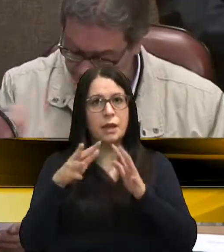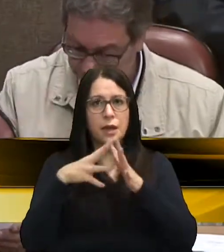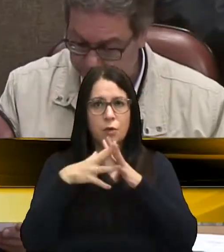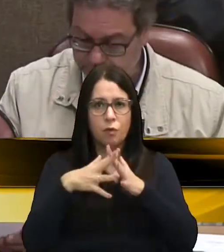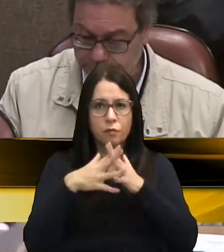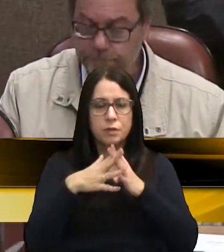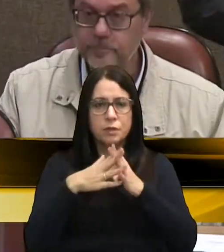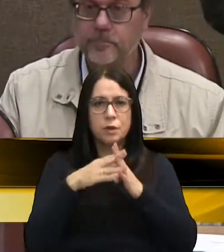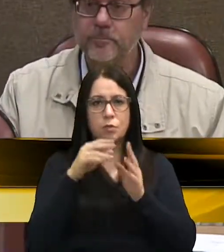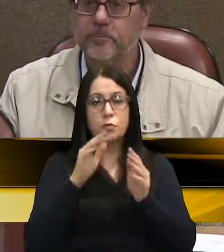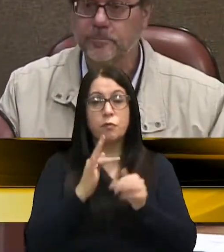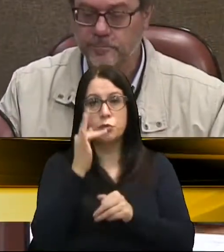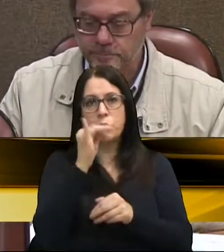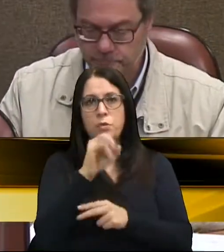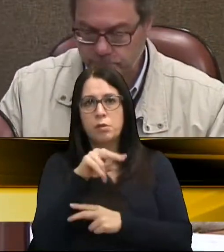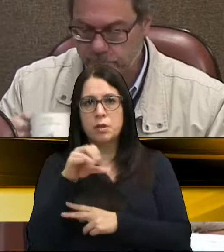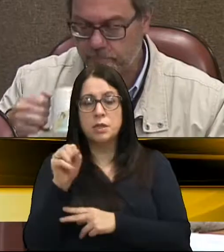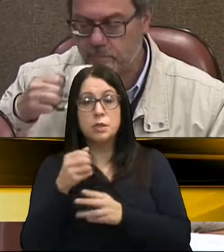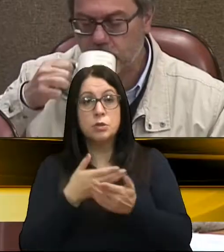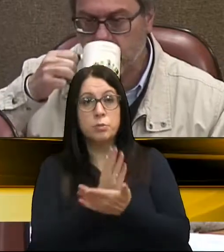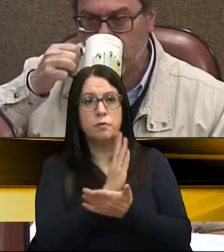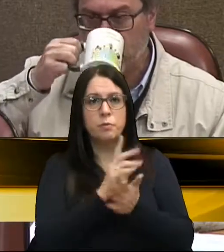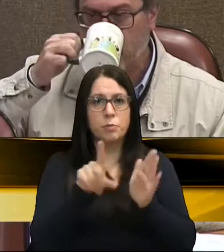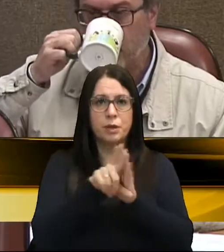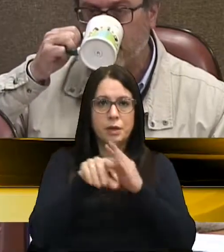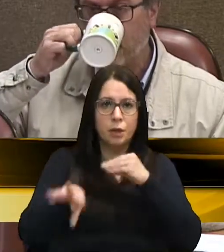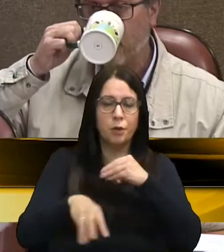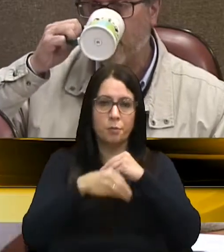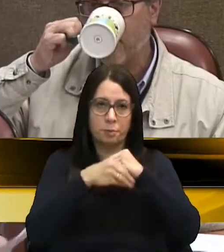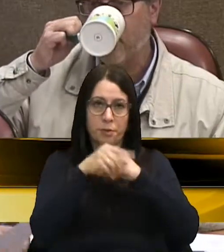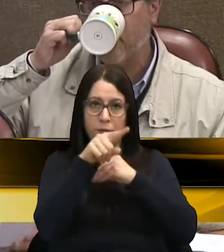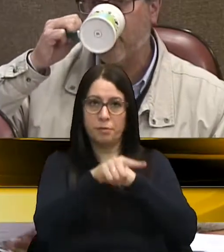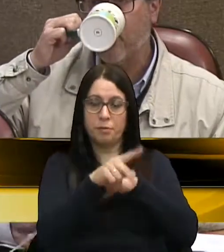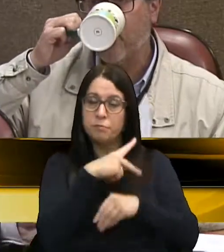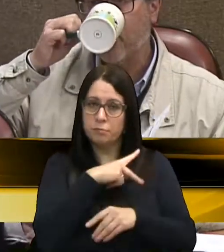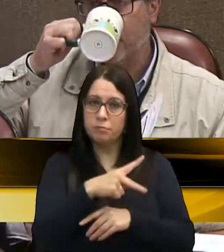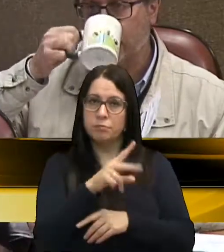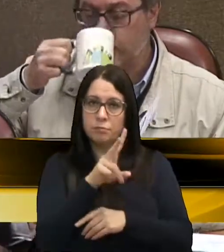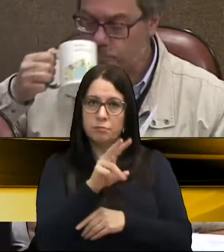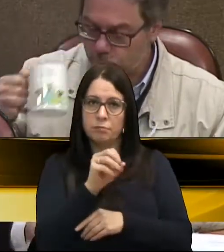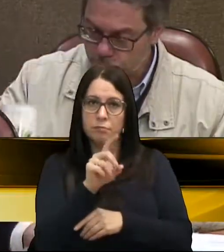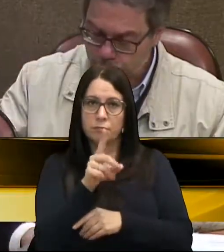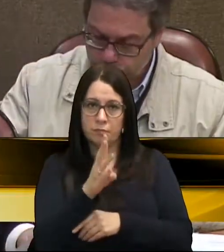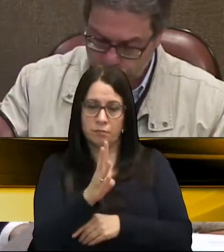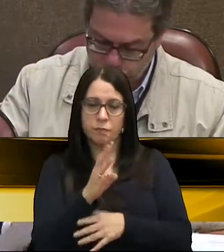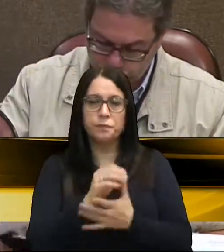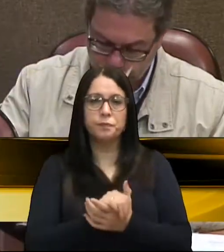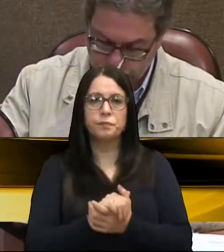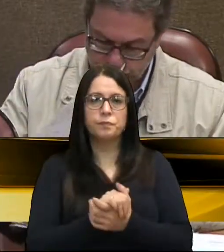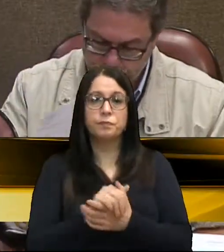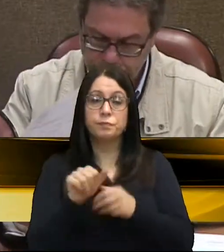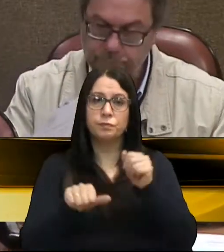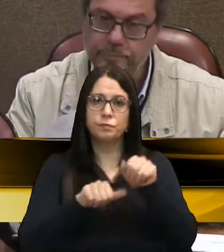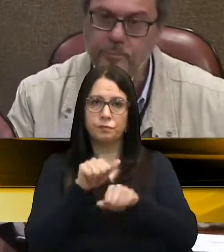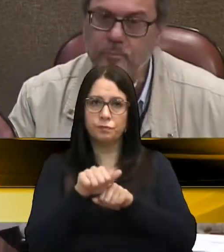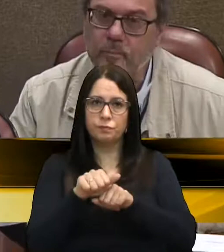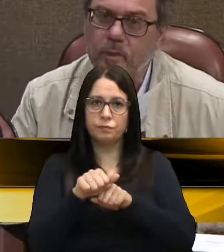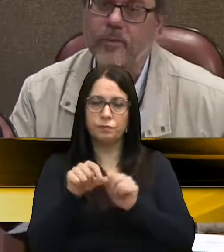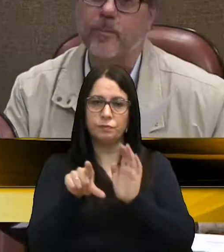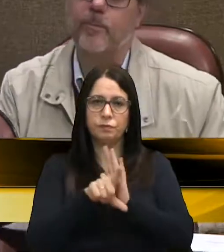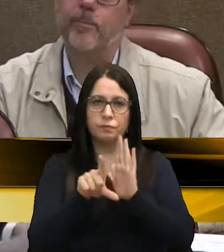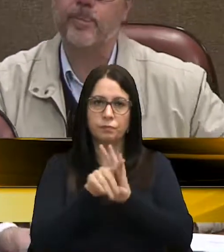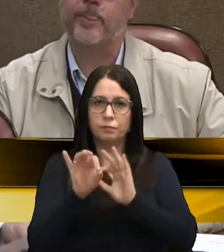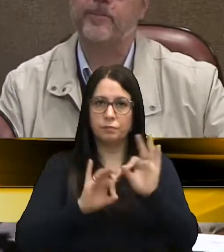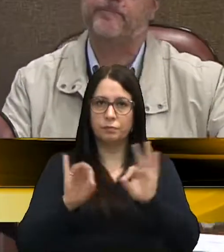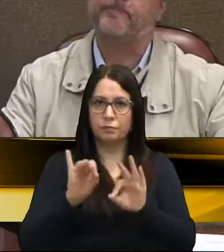previdenciário. Nós aprovamos uma lei complementar, senhor presidente, em 2014, que modificou a lei que